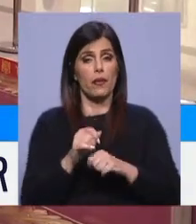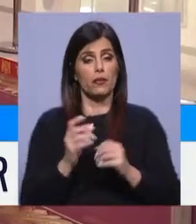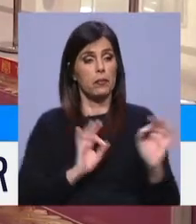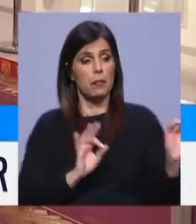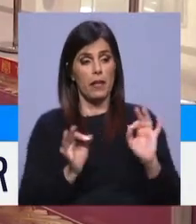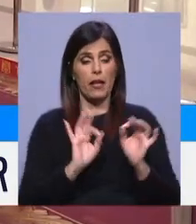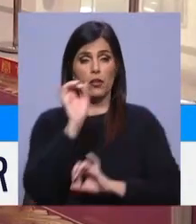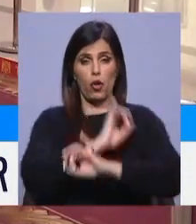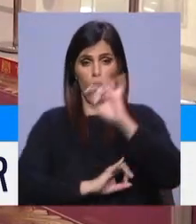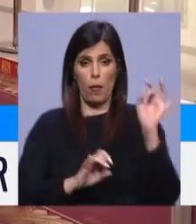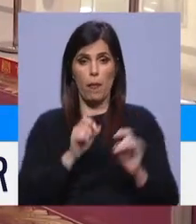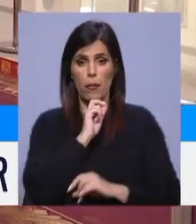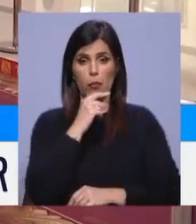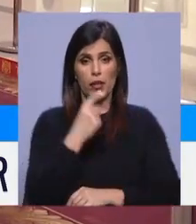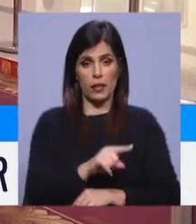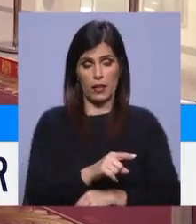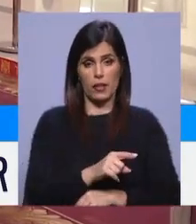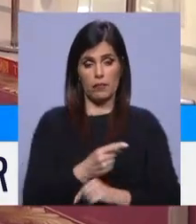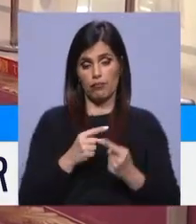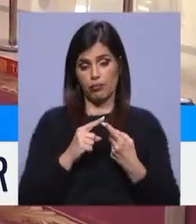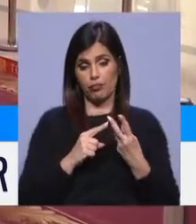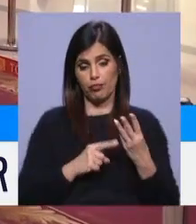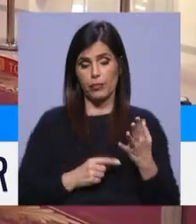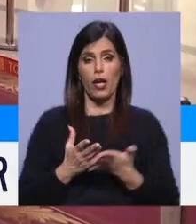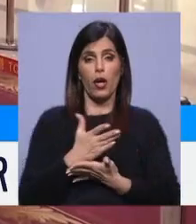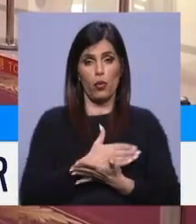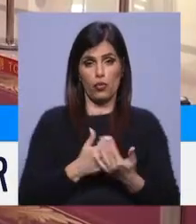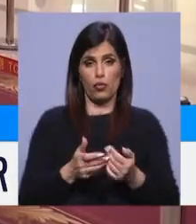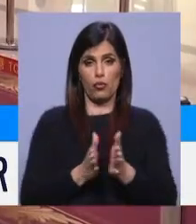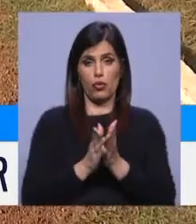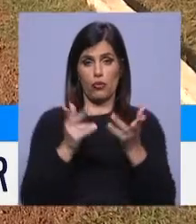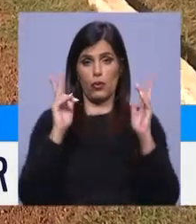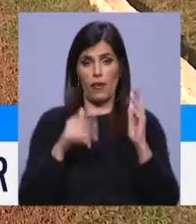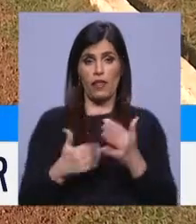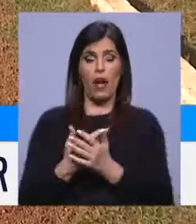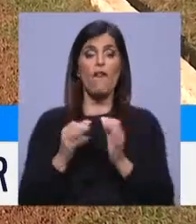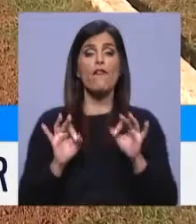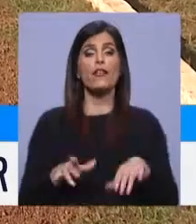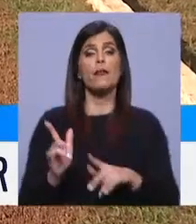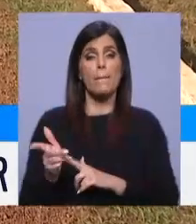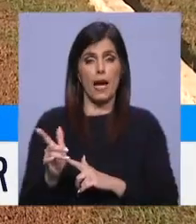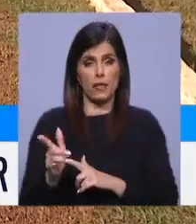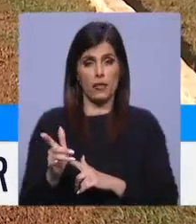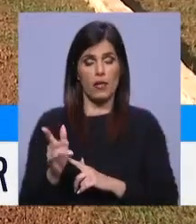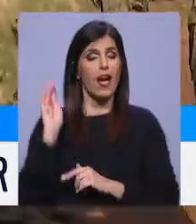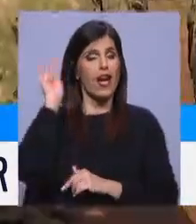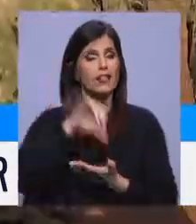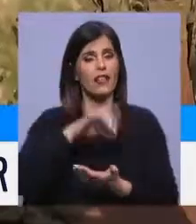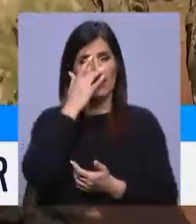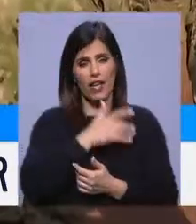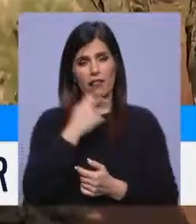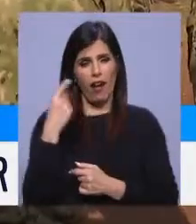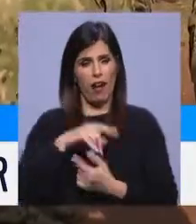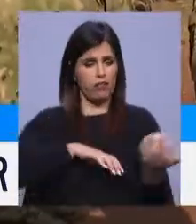para podermos ter o conjunto destes meios disponibilizados até ao final de março. Na República Centro-Africana, mergulhada